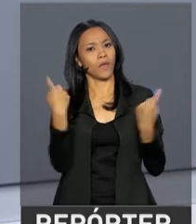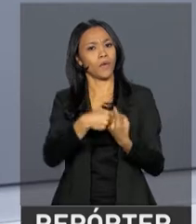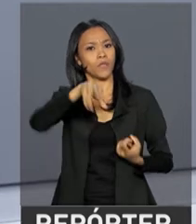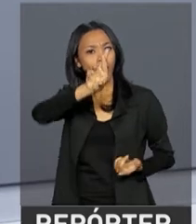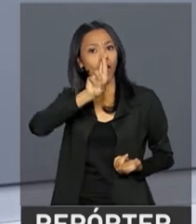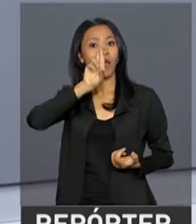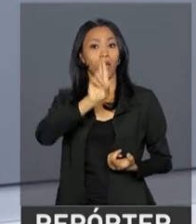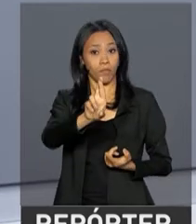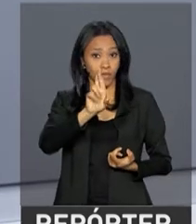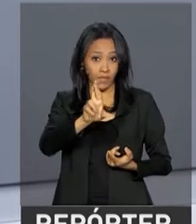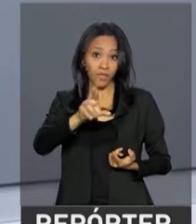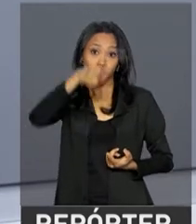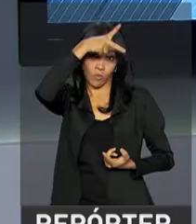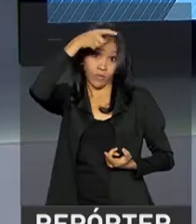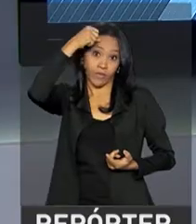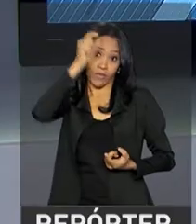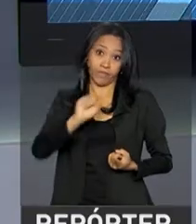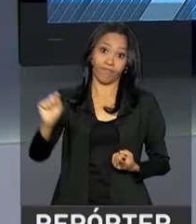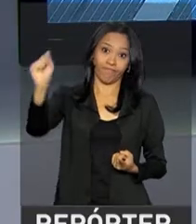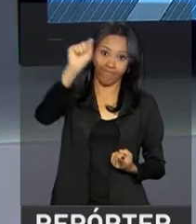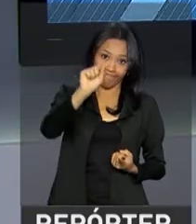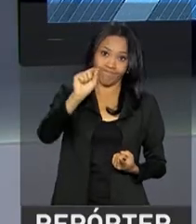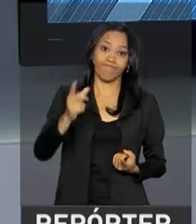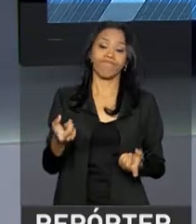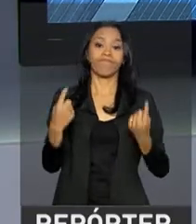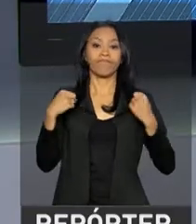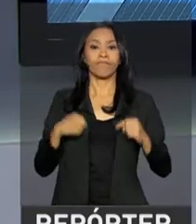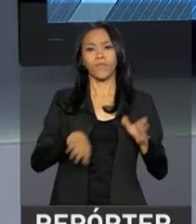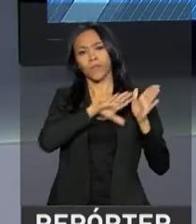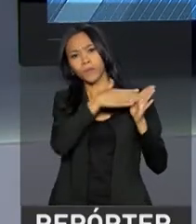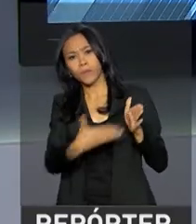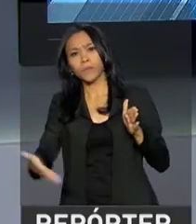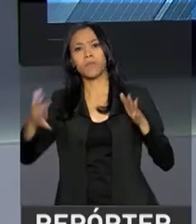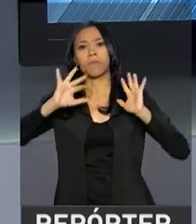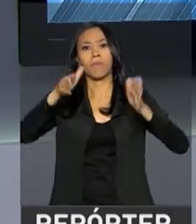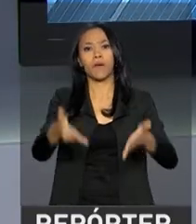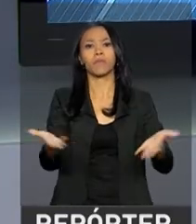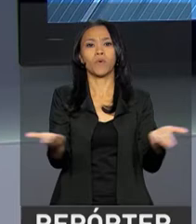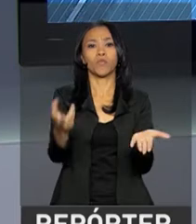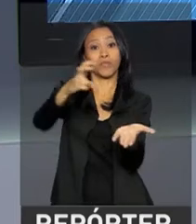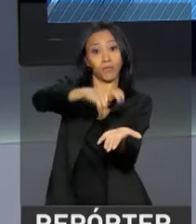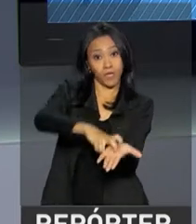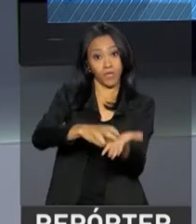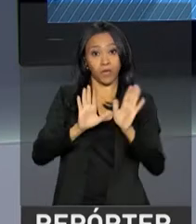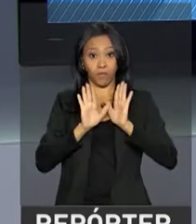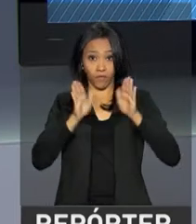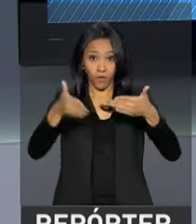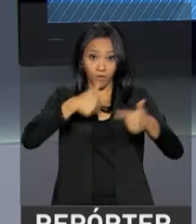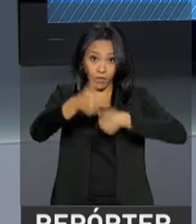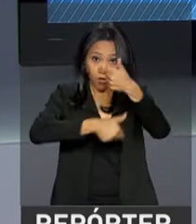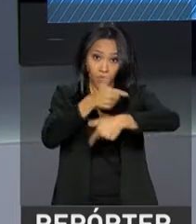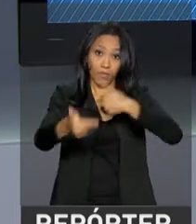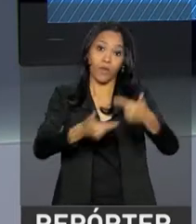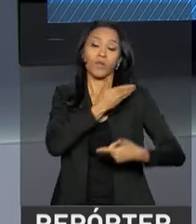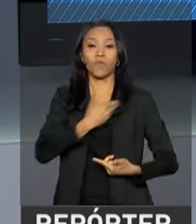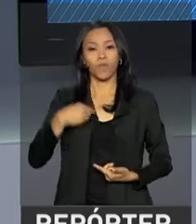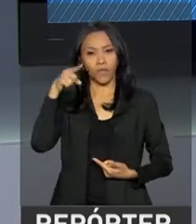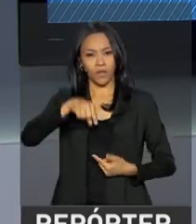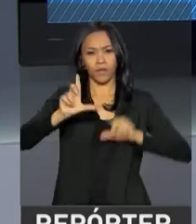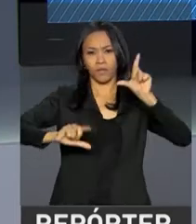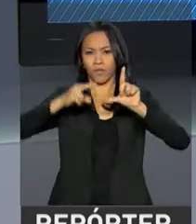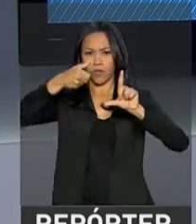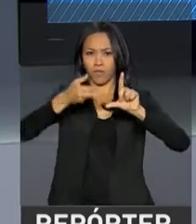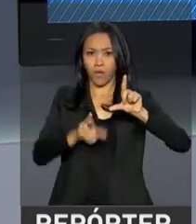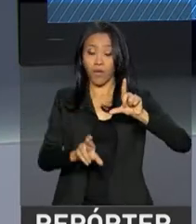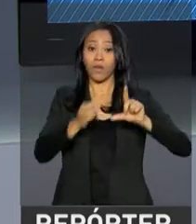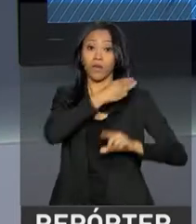nacional de prefeitos e durante participação nesta manhã no programa por dentro do governo aqui da tv nbr o